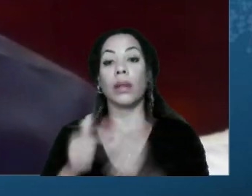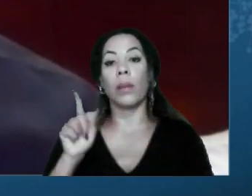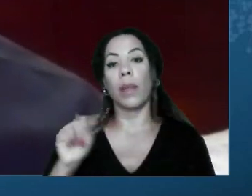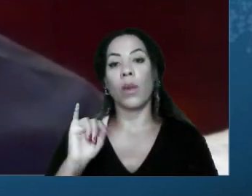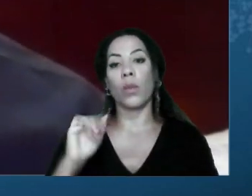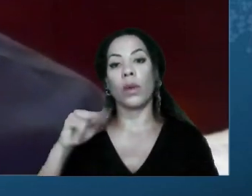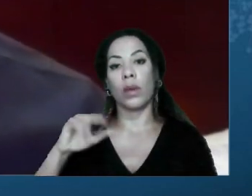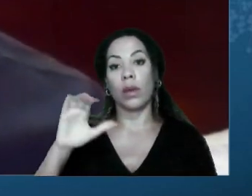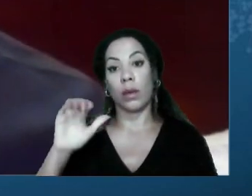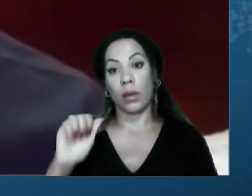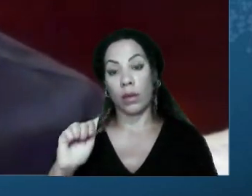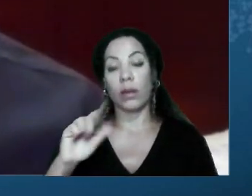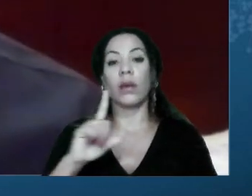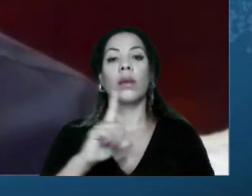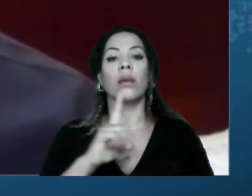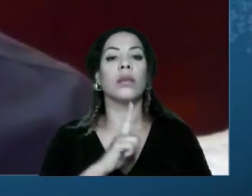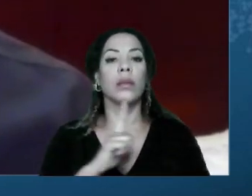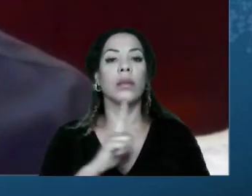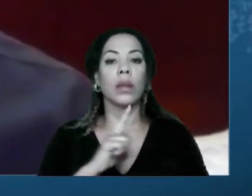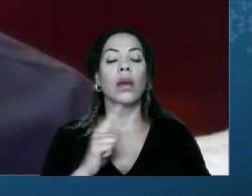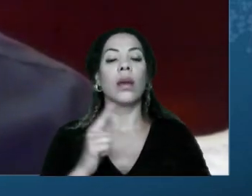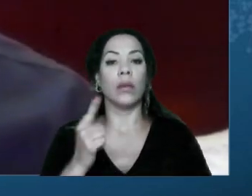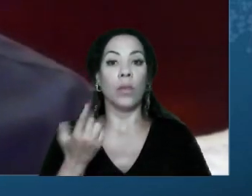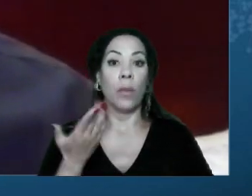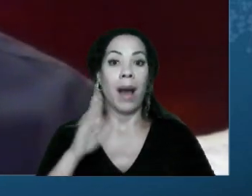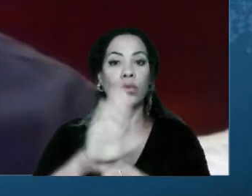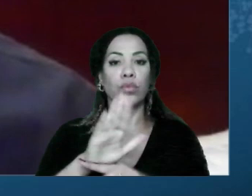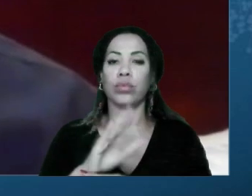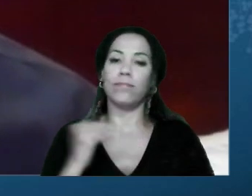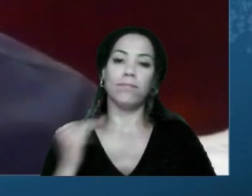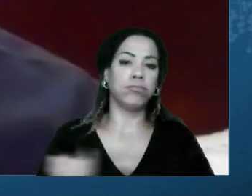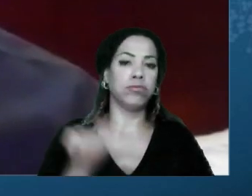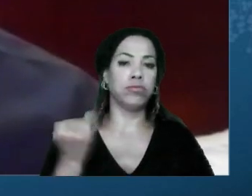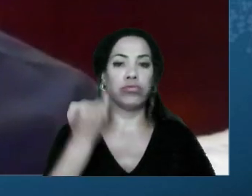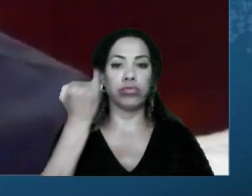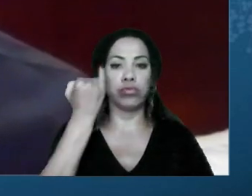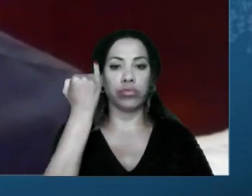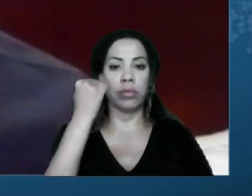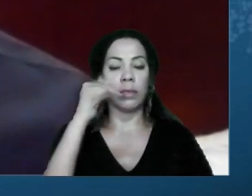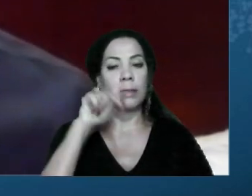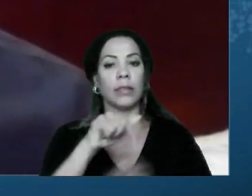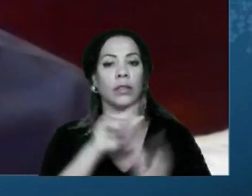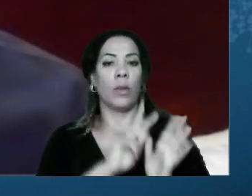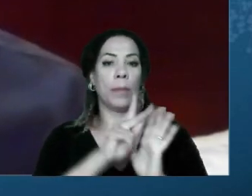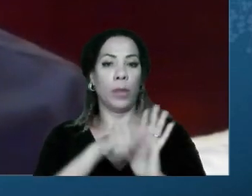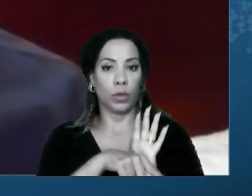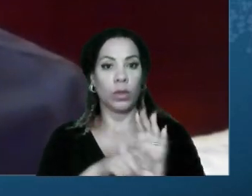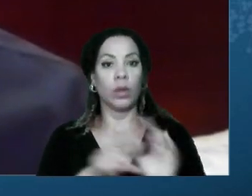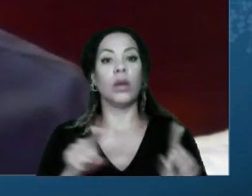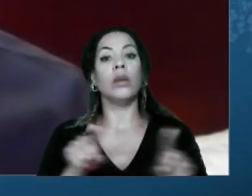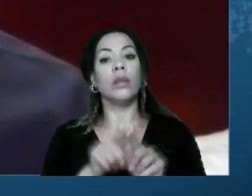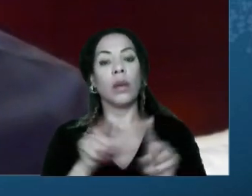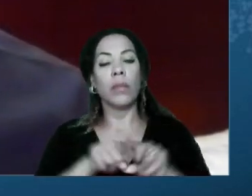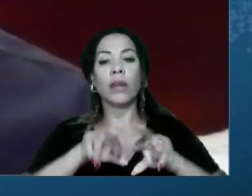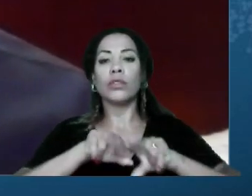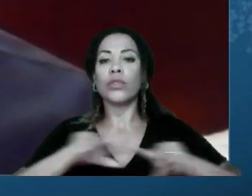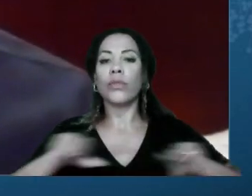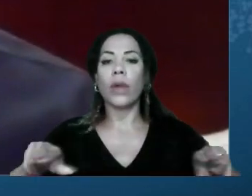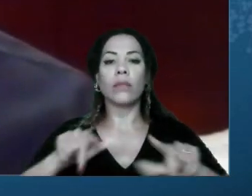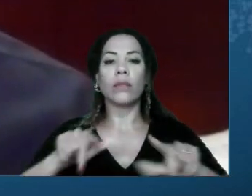e tem uma contribuição muito importante para o nosso projeto, e também diferentes